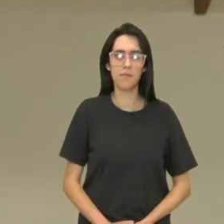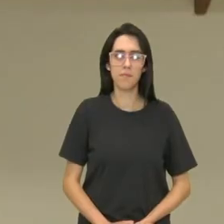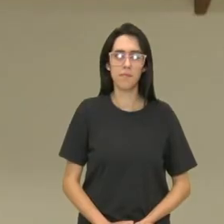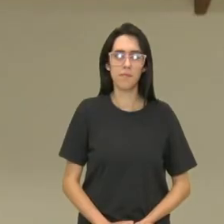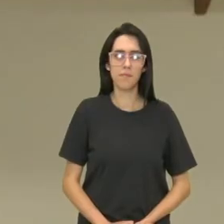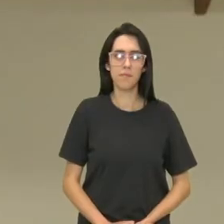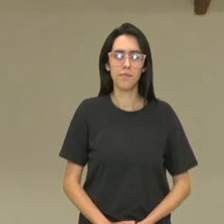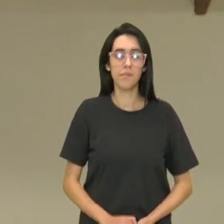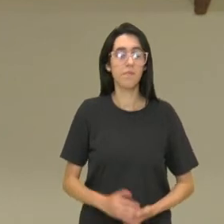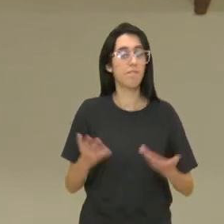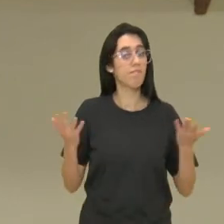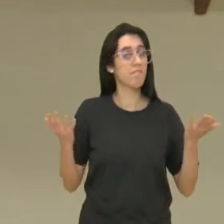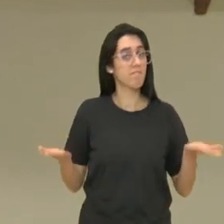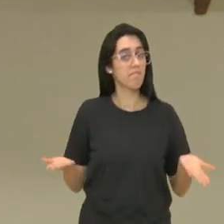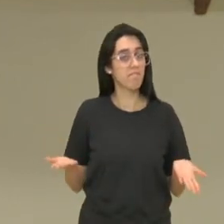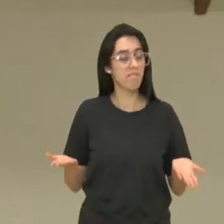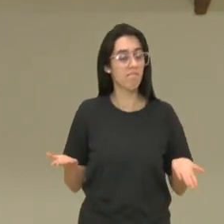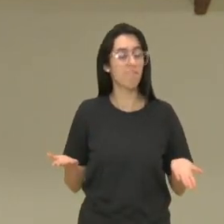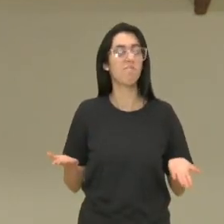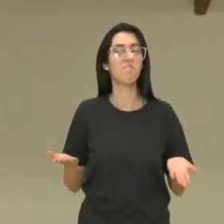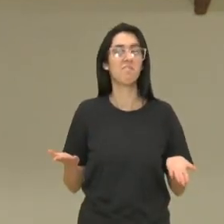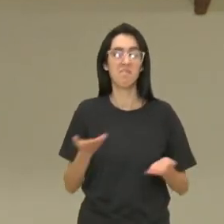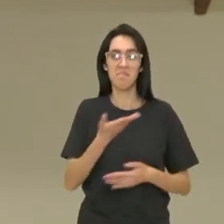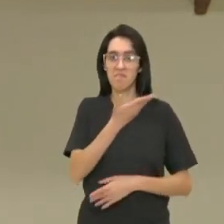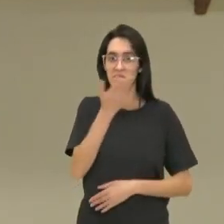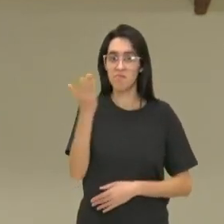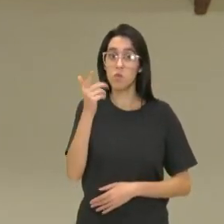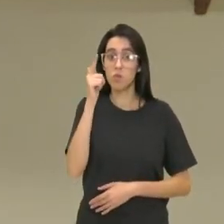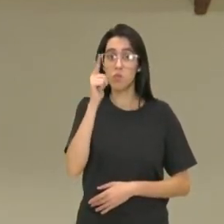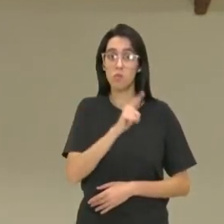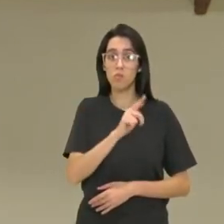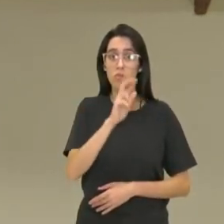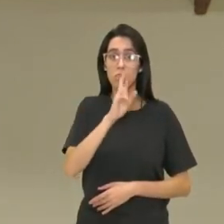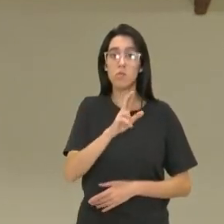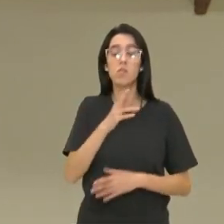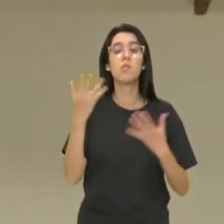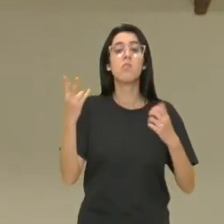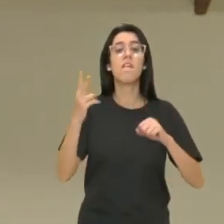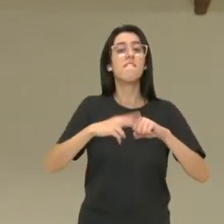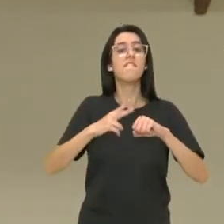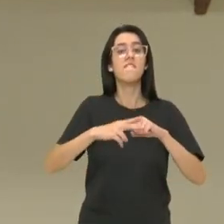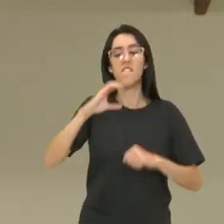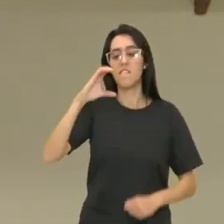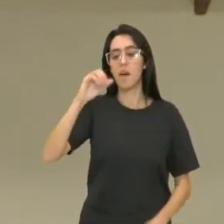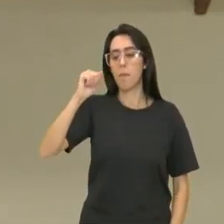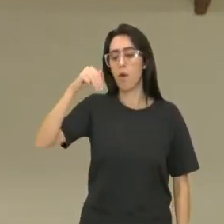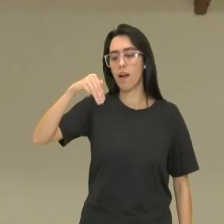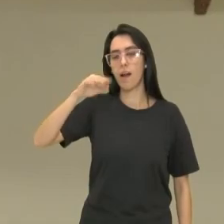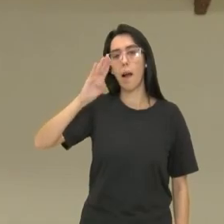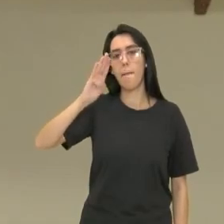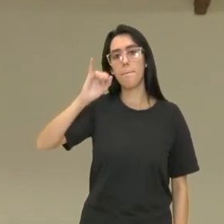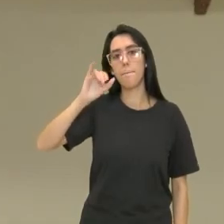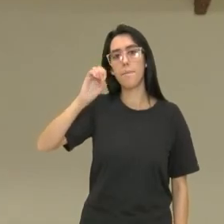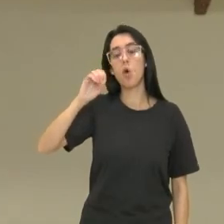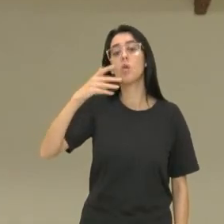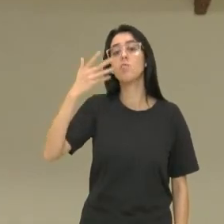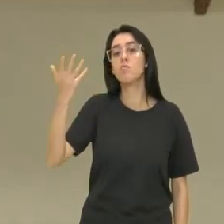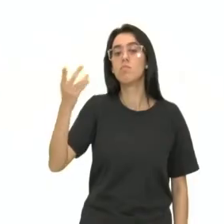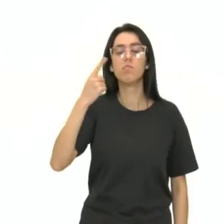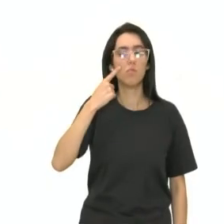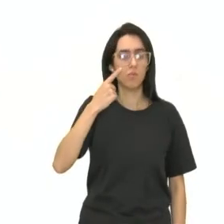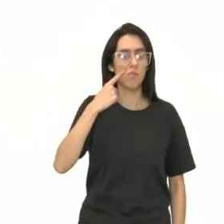E aí, chicos e chicas, encontraram o verbo de câmbio? Vamos ler